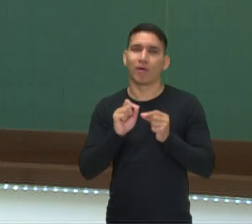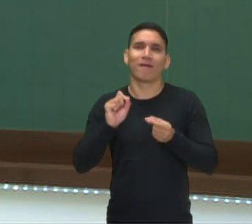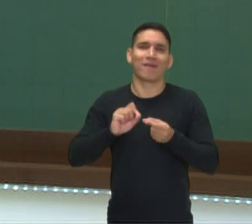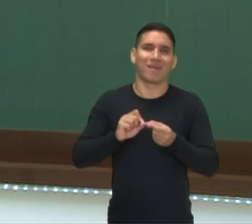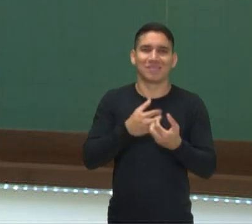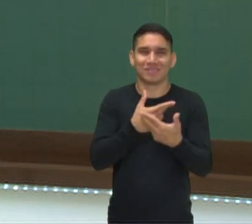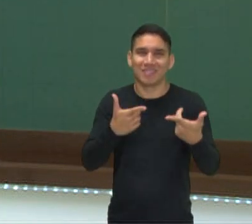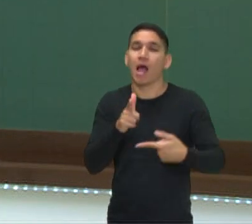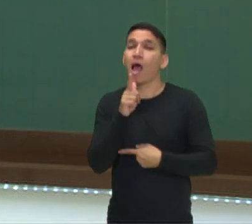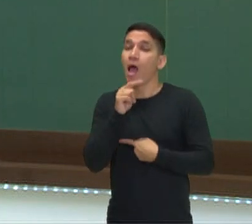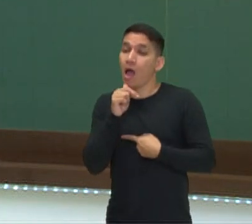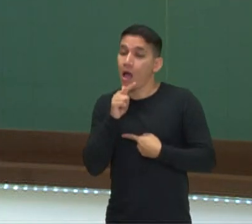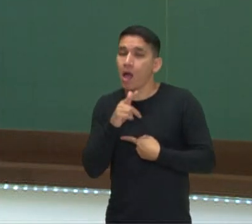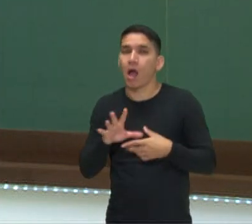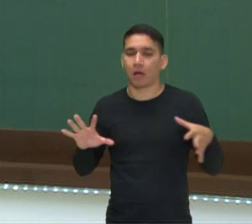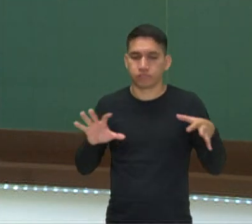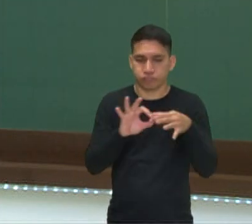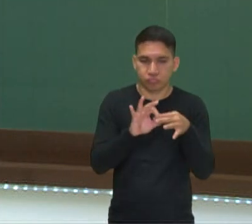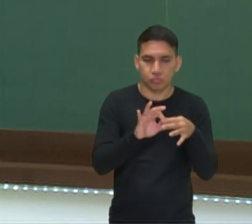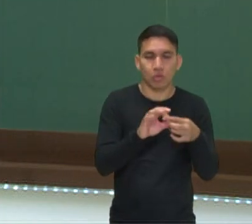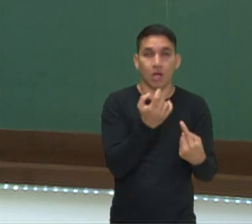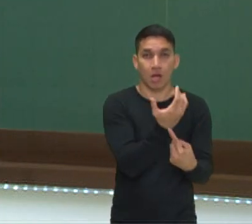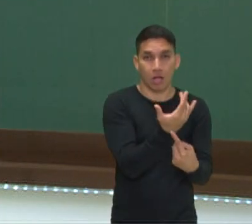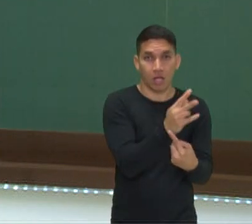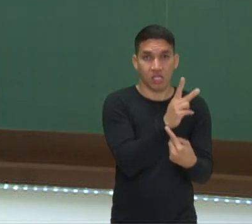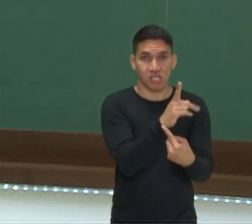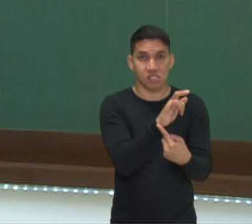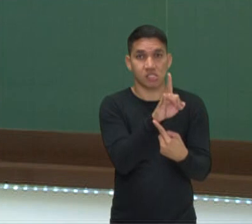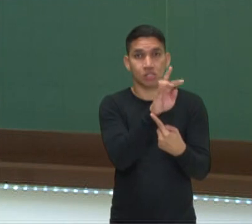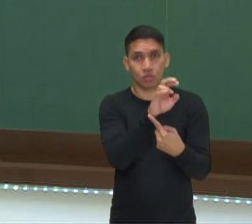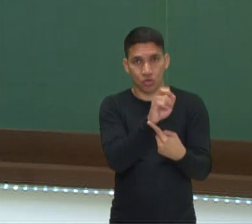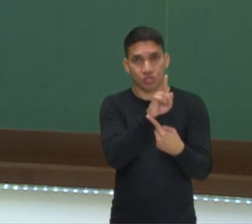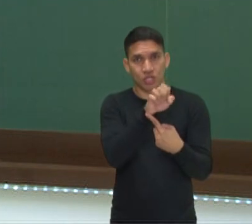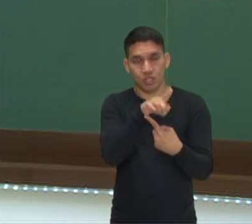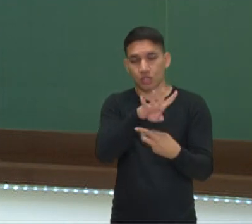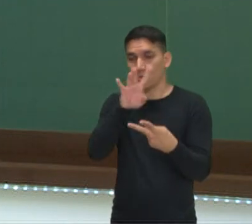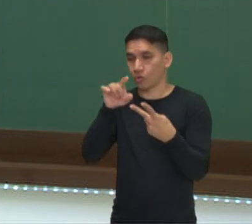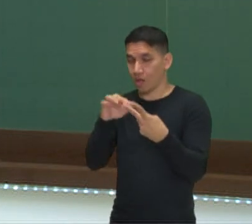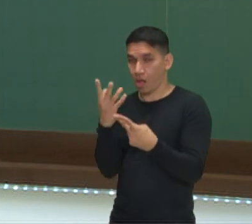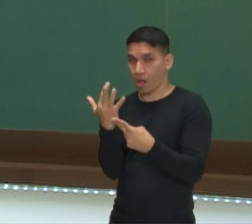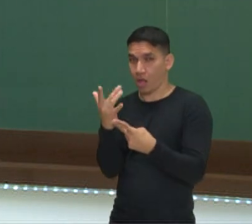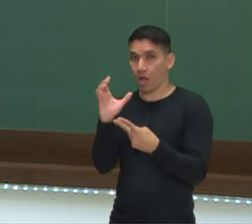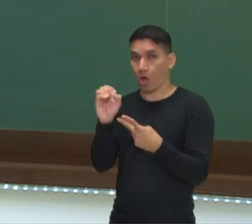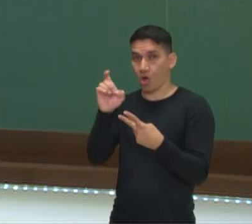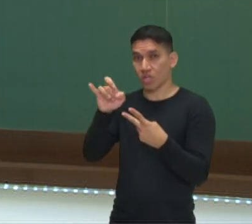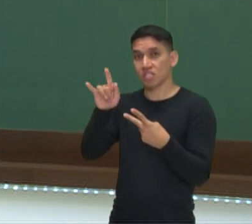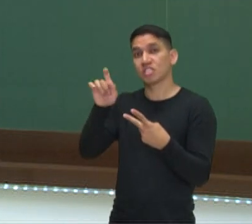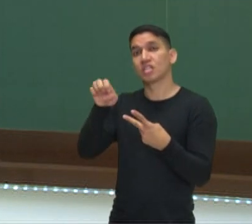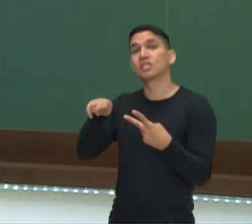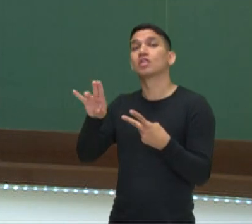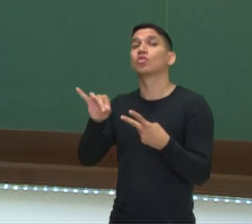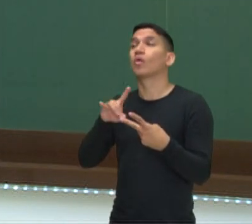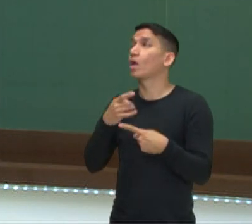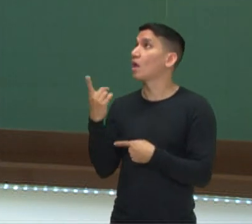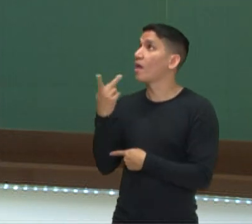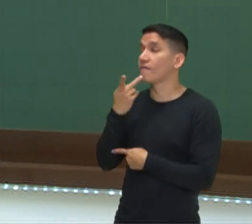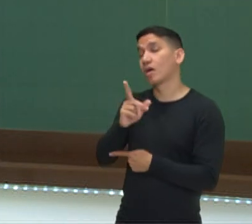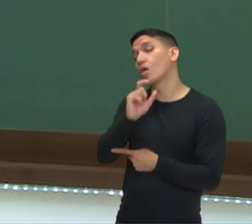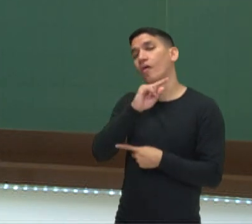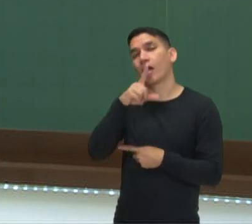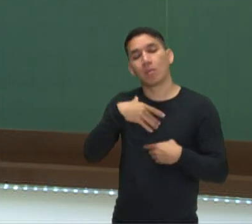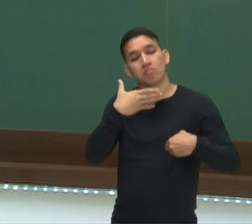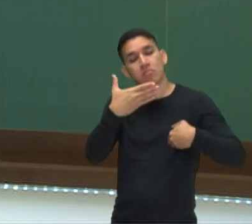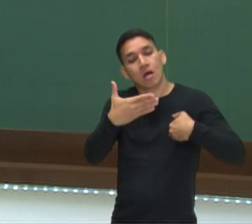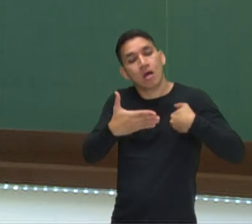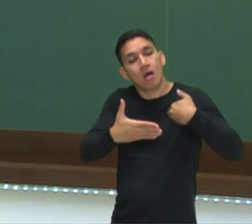fazendo água através da união do gás hidrogênio com o gás oxigênio, como dito aqui nessa questão, é um processo muito